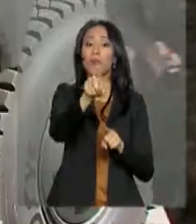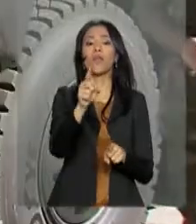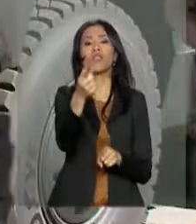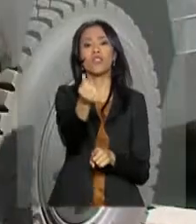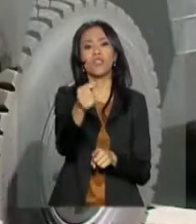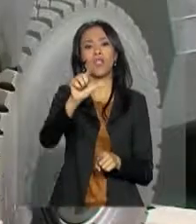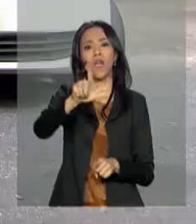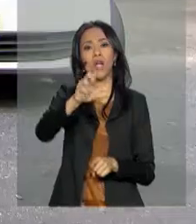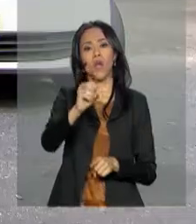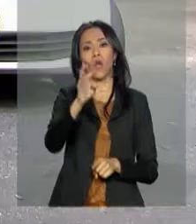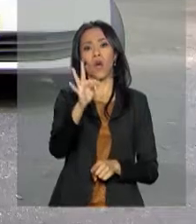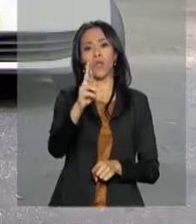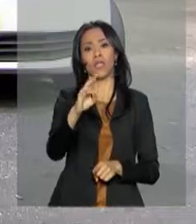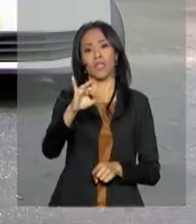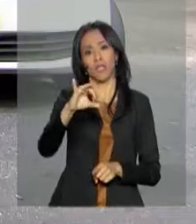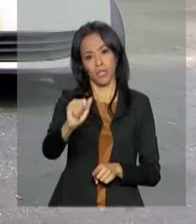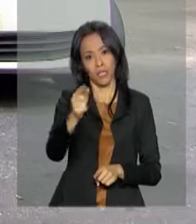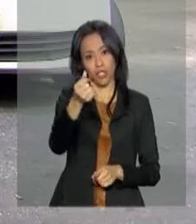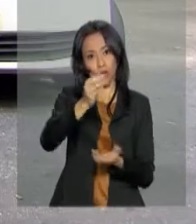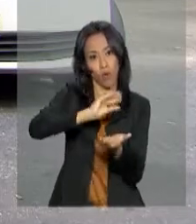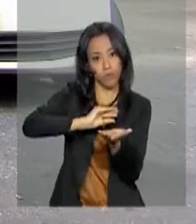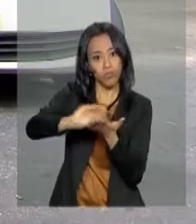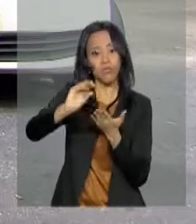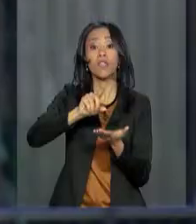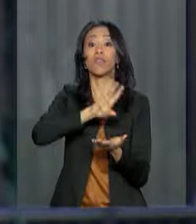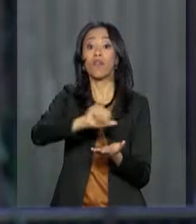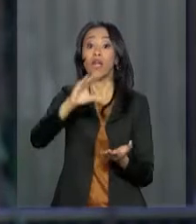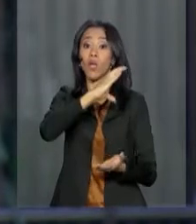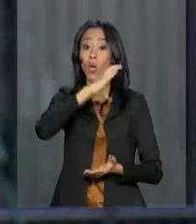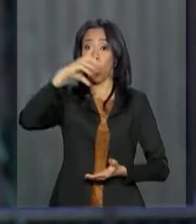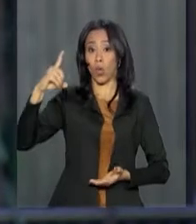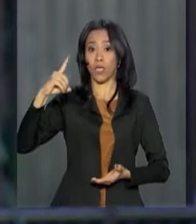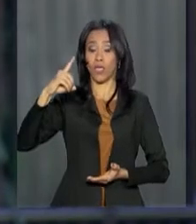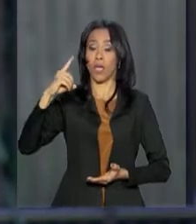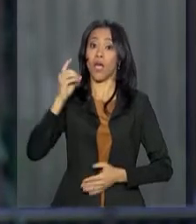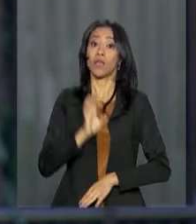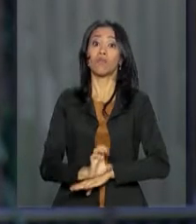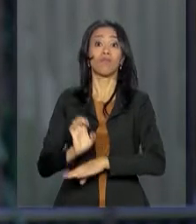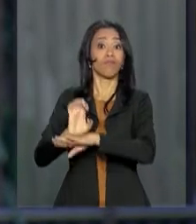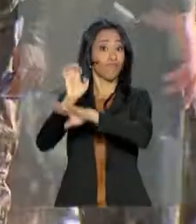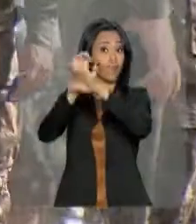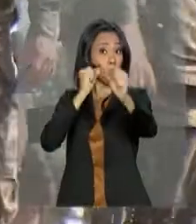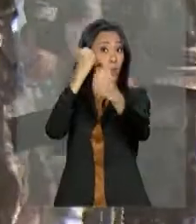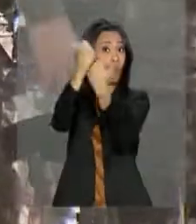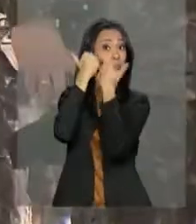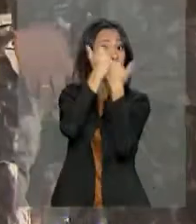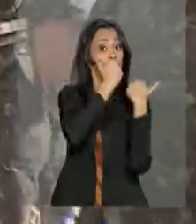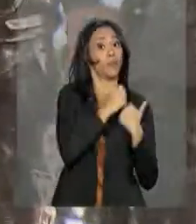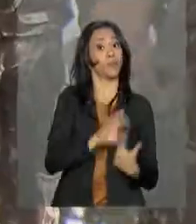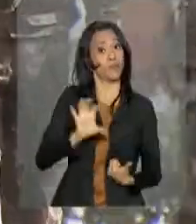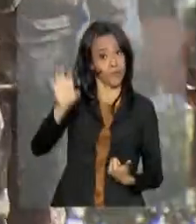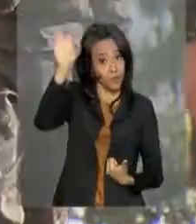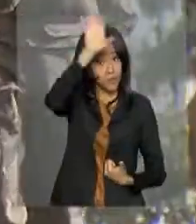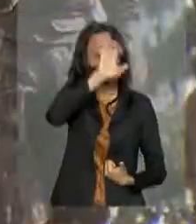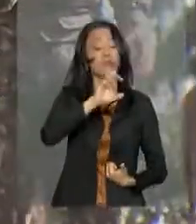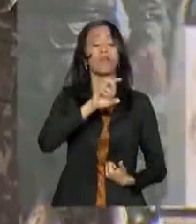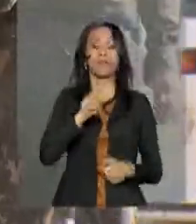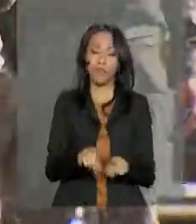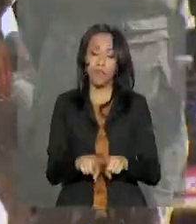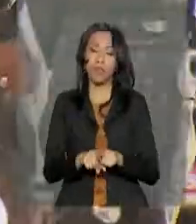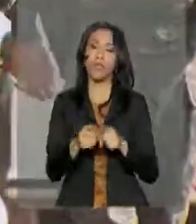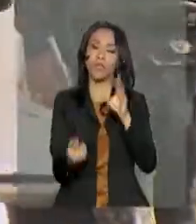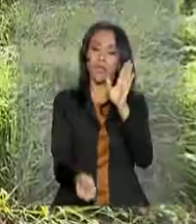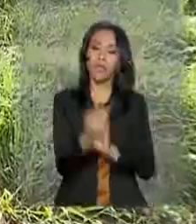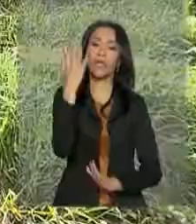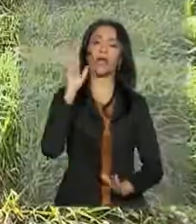pública que vai coordenar ações em todo o país em parceria com os estados além disso estão sendo criados no instituto